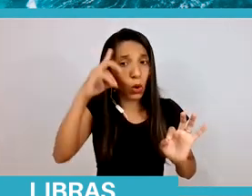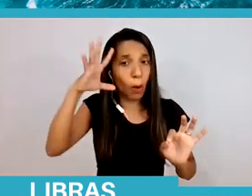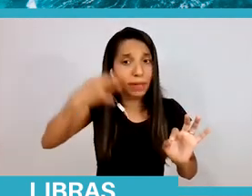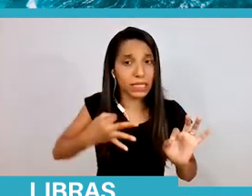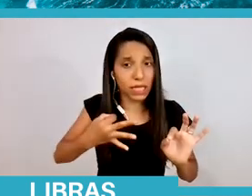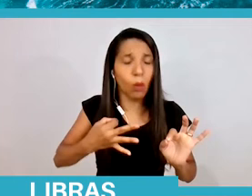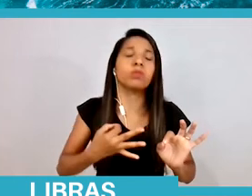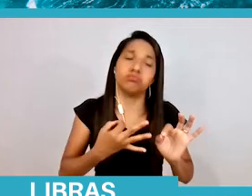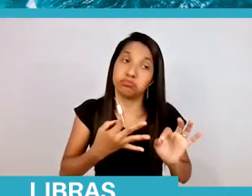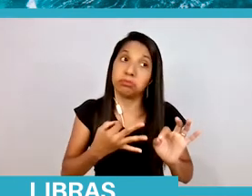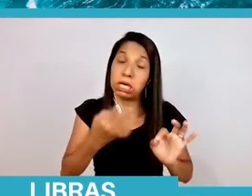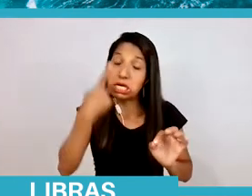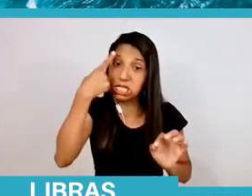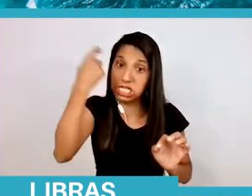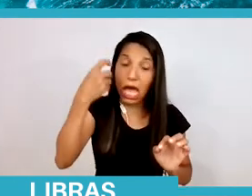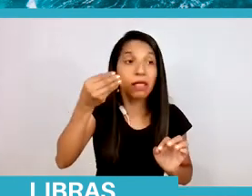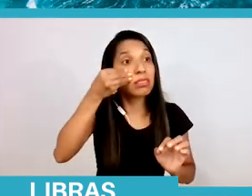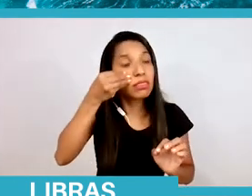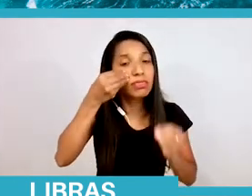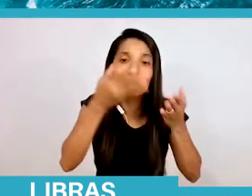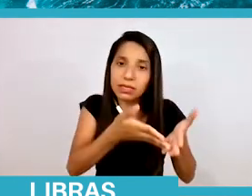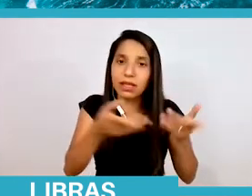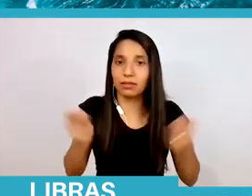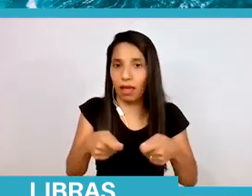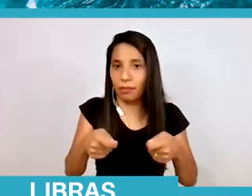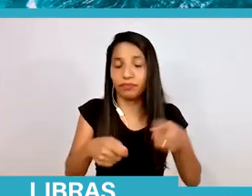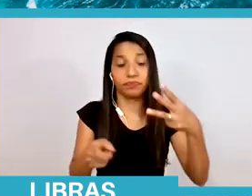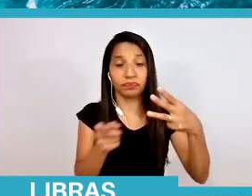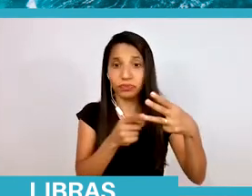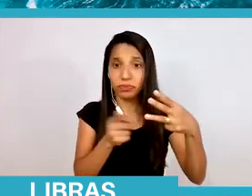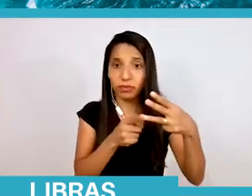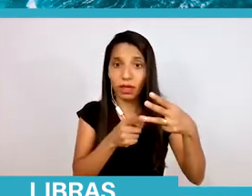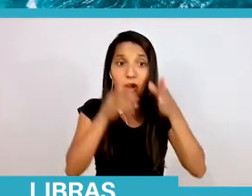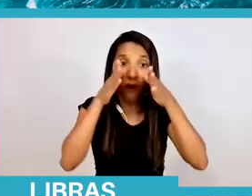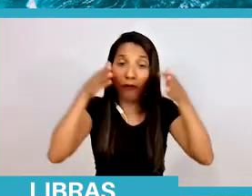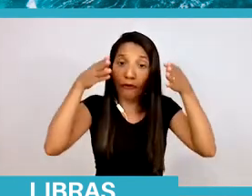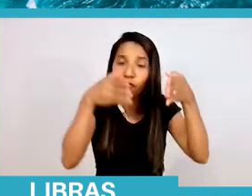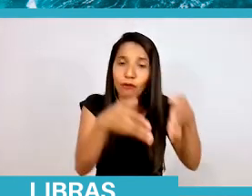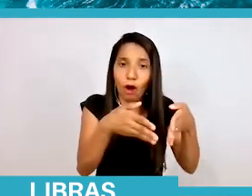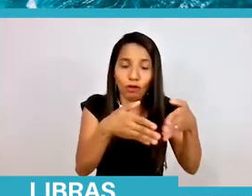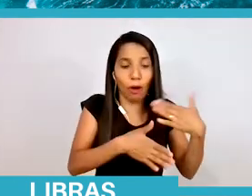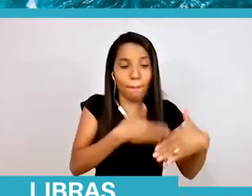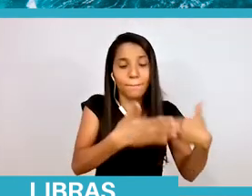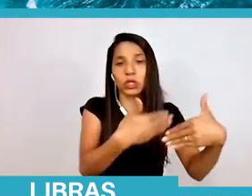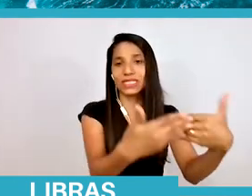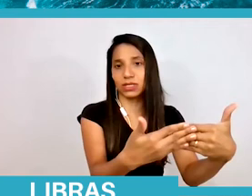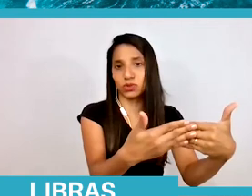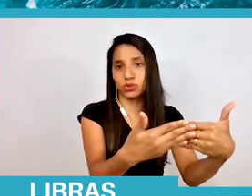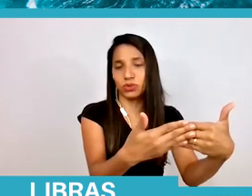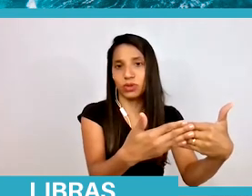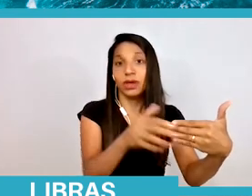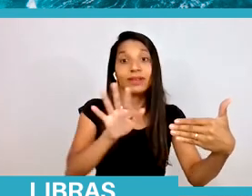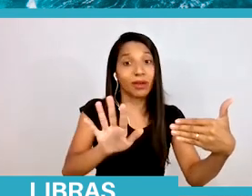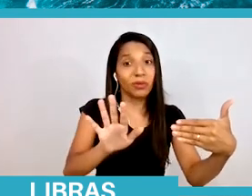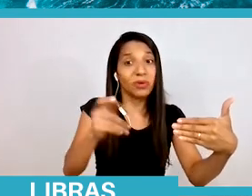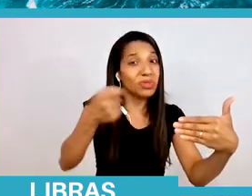sua hipótese que você quer testar. Foco na operação de processos e ao invés de você ter que ficar focando em ir para